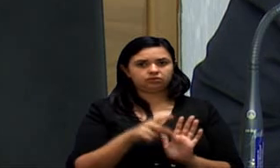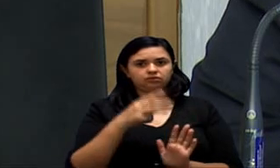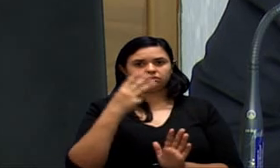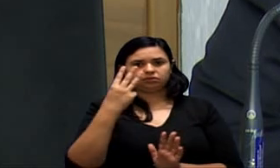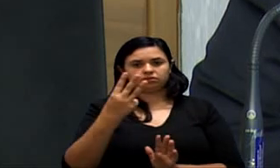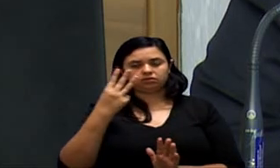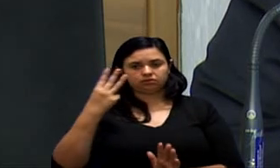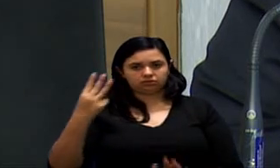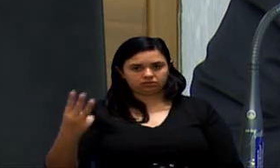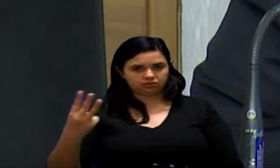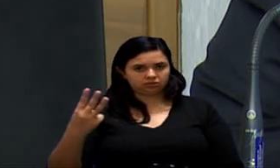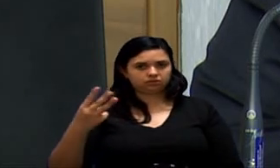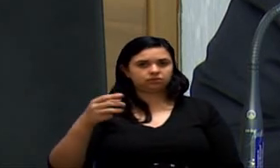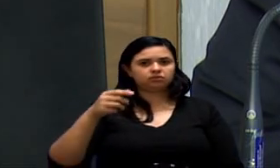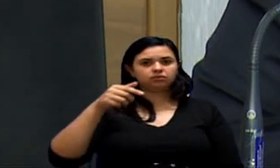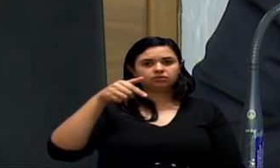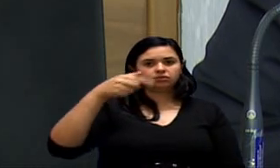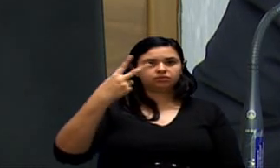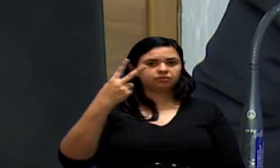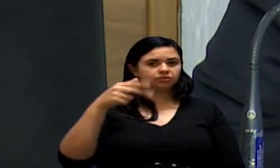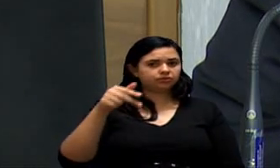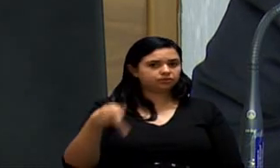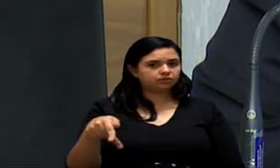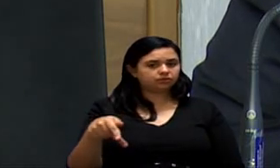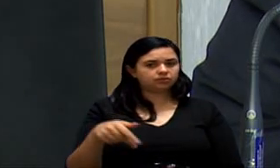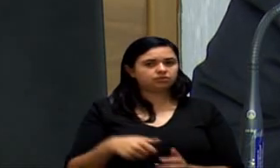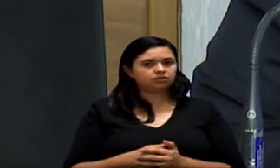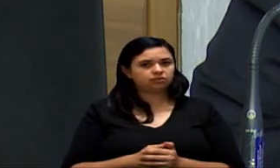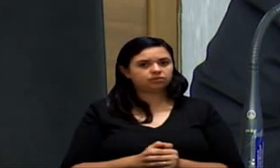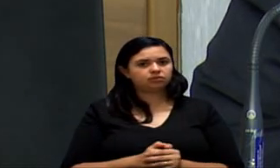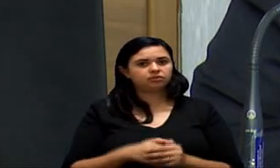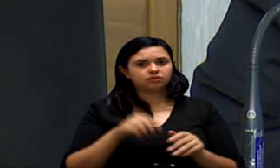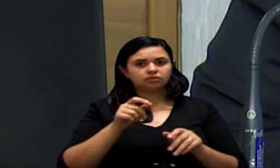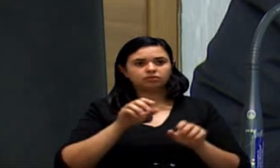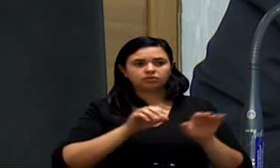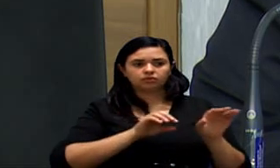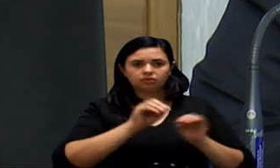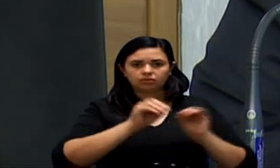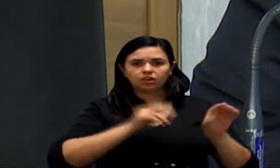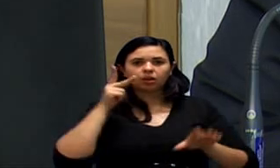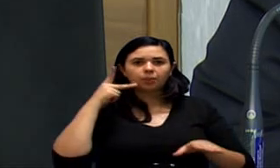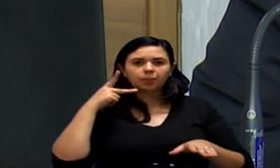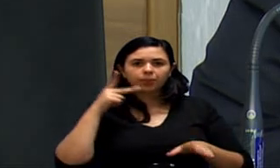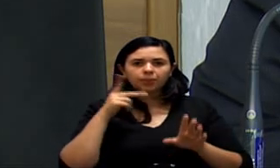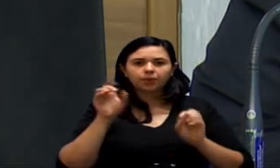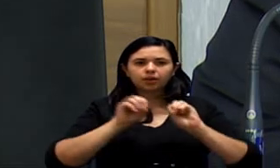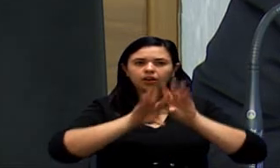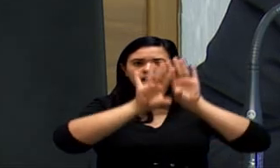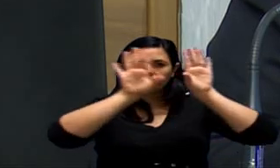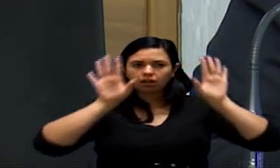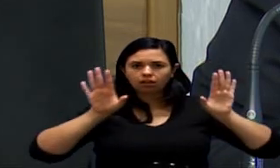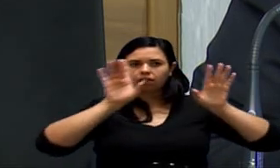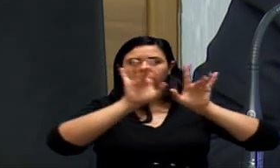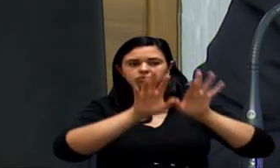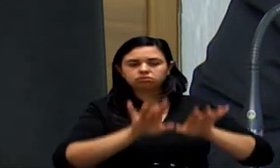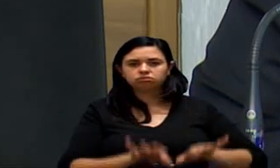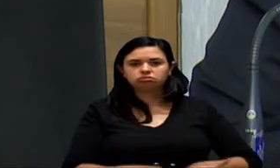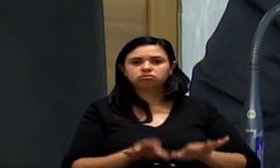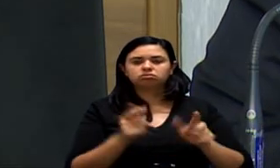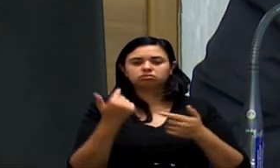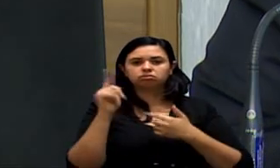3.323 do vereador Ítalo, que institui a política de transparência nas escolas públicas do município e das outras